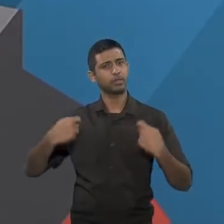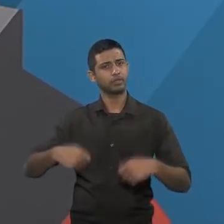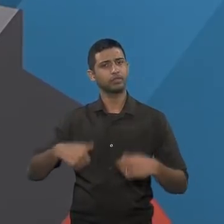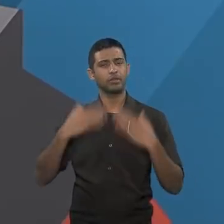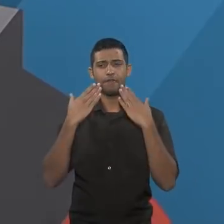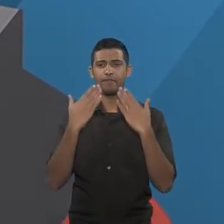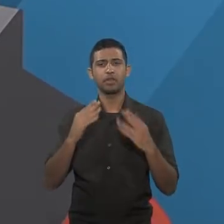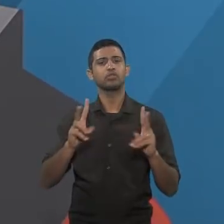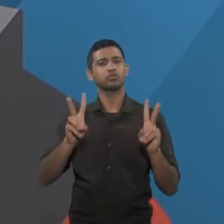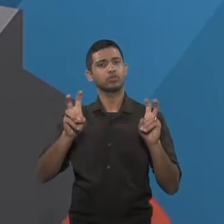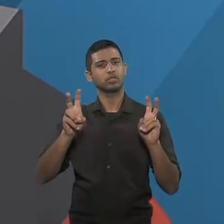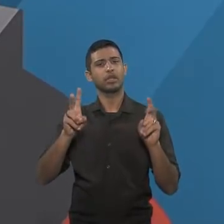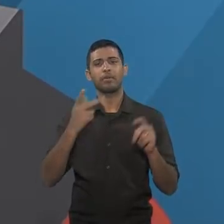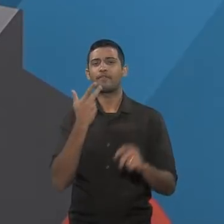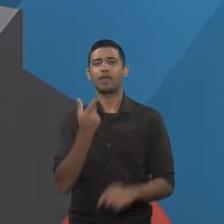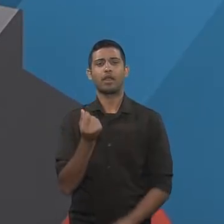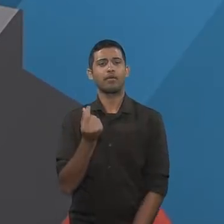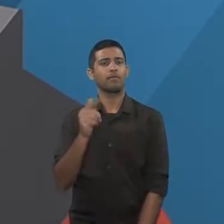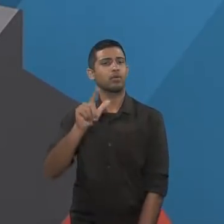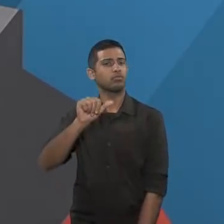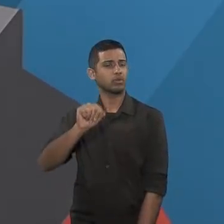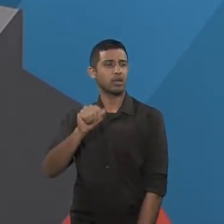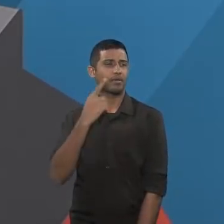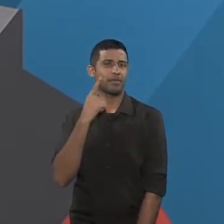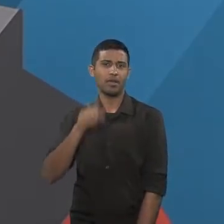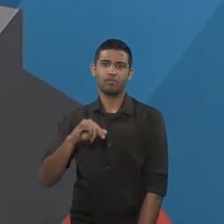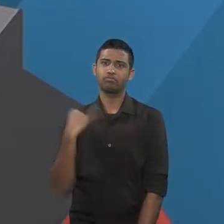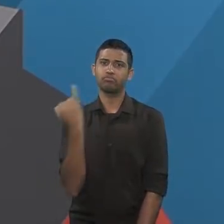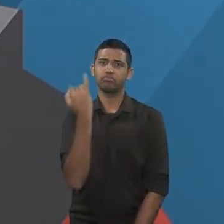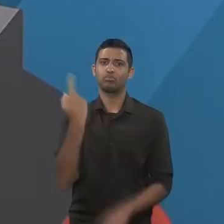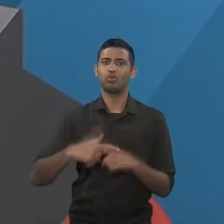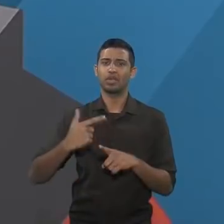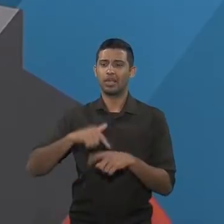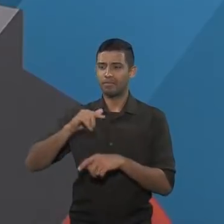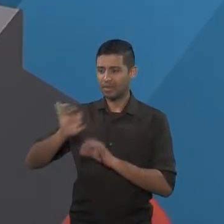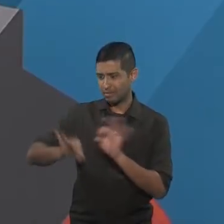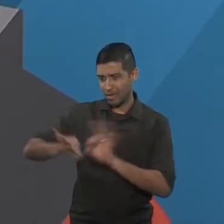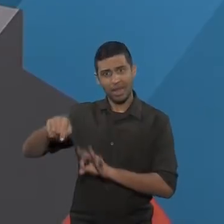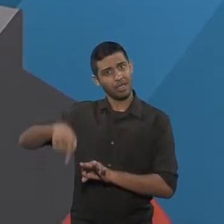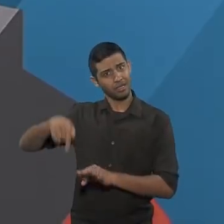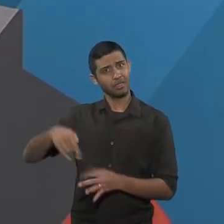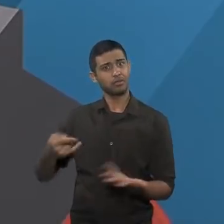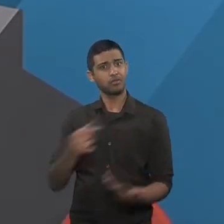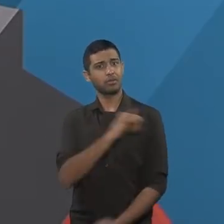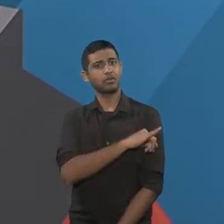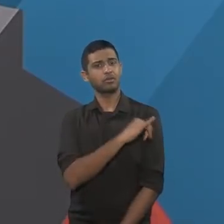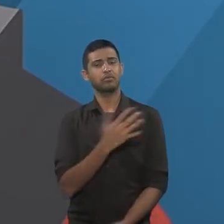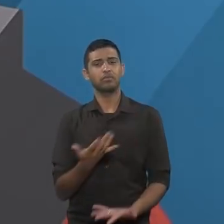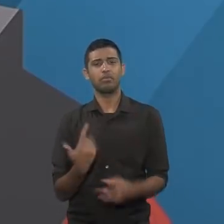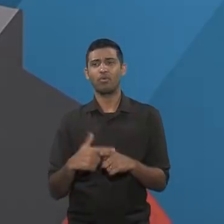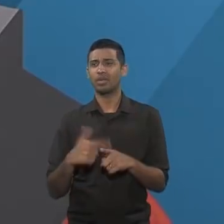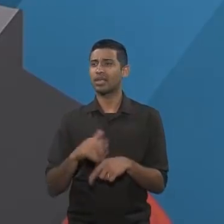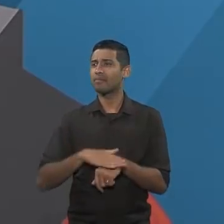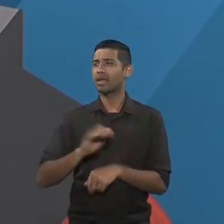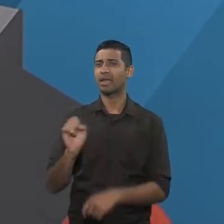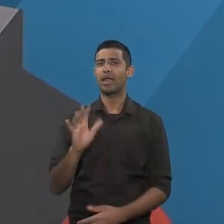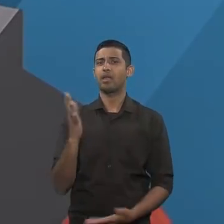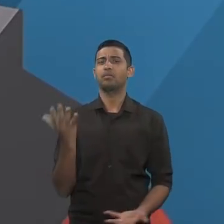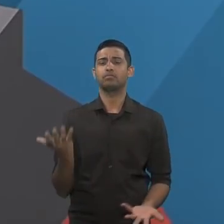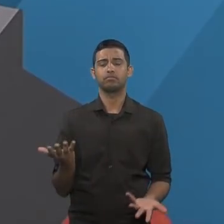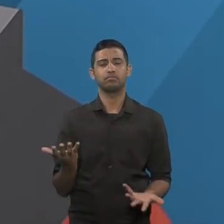o tema do custo do gás. É fundamental, porque a gente produz esse gás aqui, a riqueza está aqui. Por que querer mais